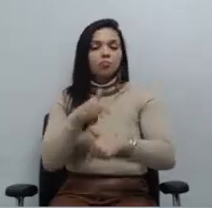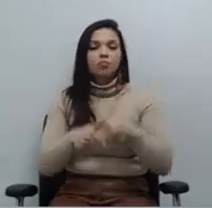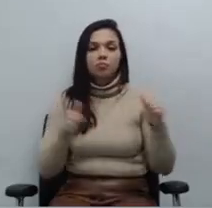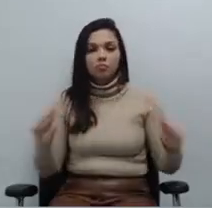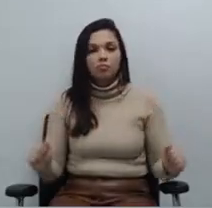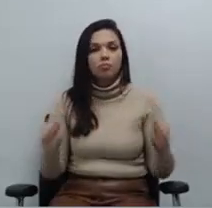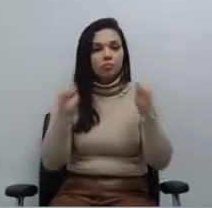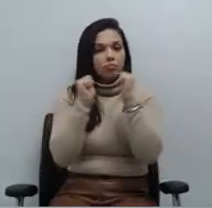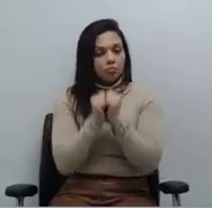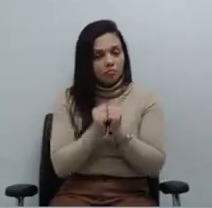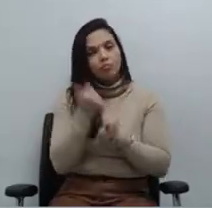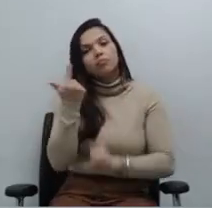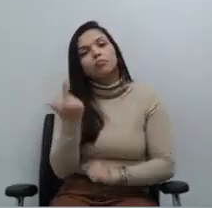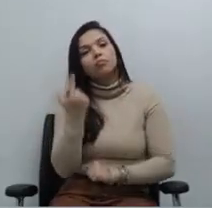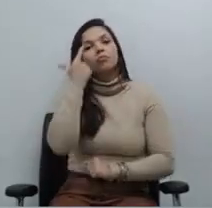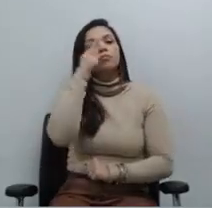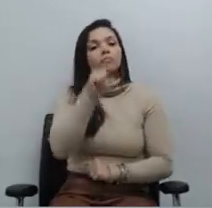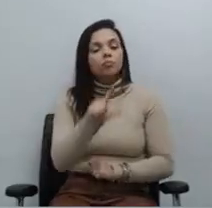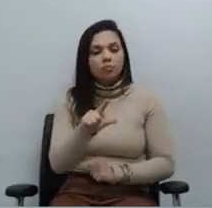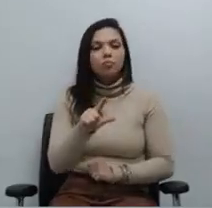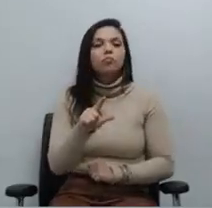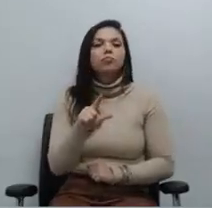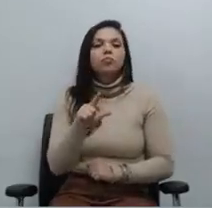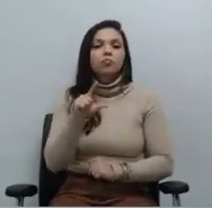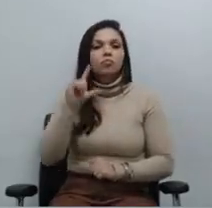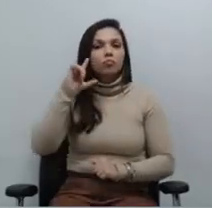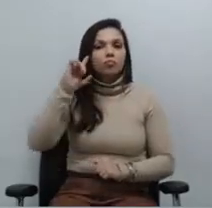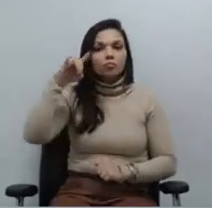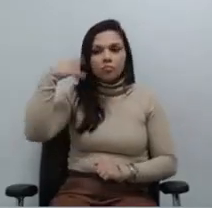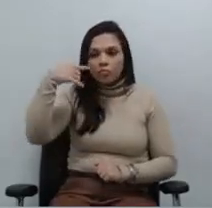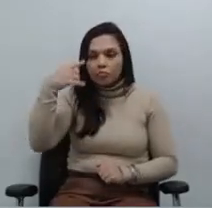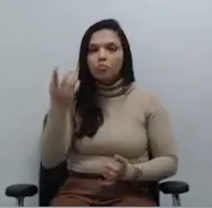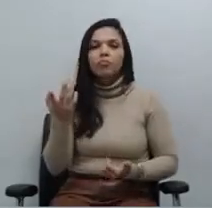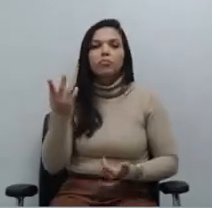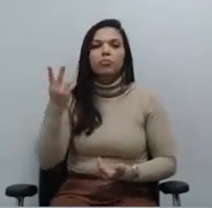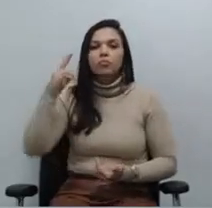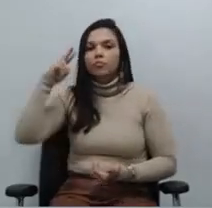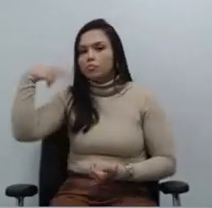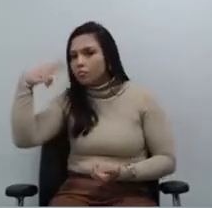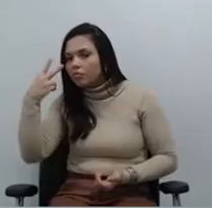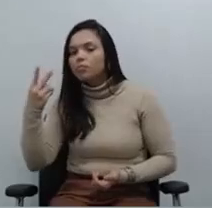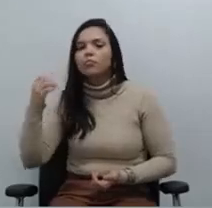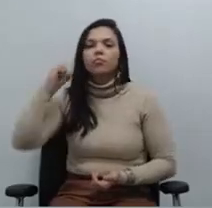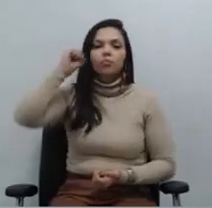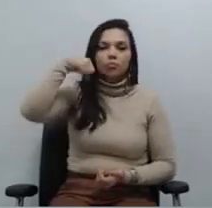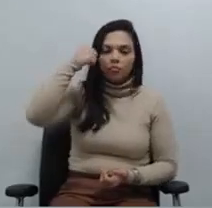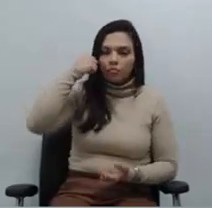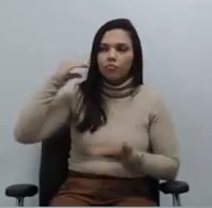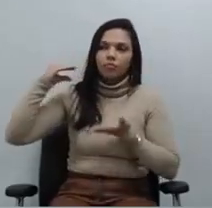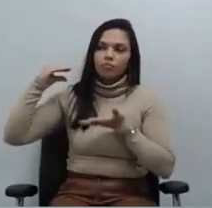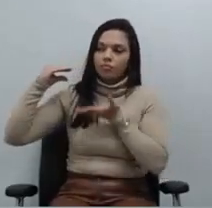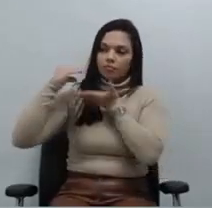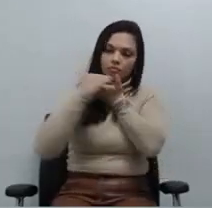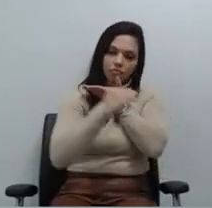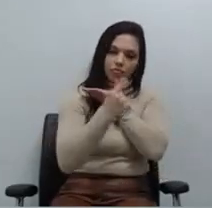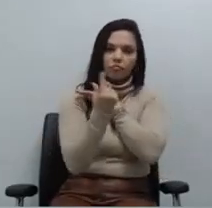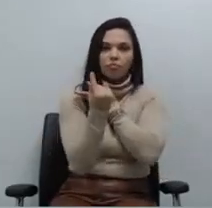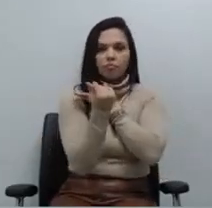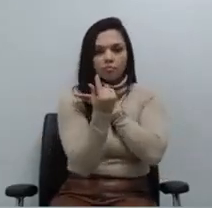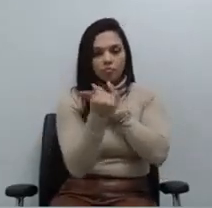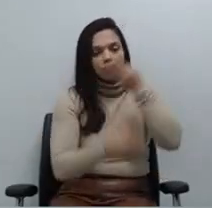para obtenção aí de emendas parlamentares, enfim, que destinem recursos à execução desse projeto no Estado de São Paulo. Também